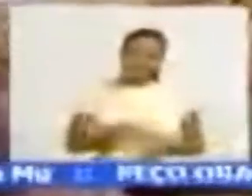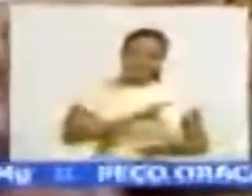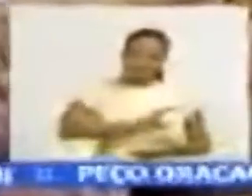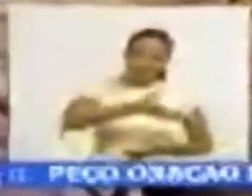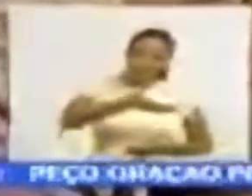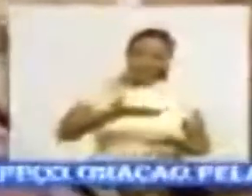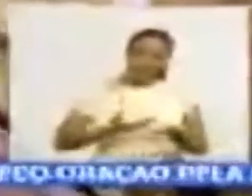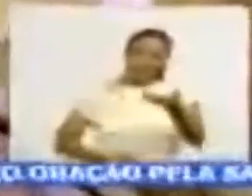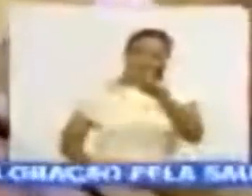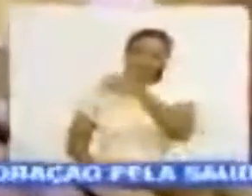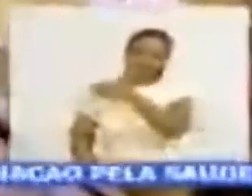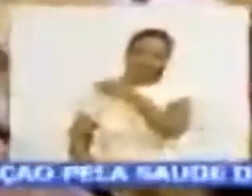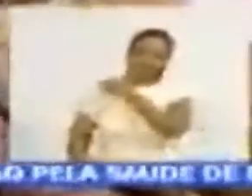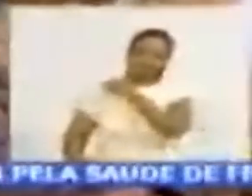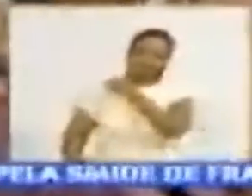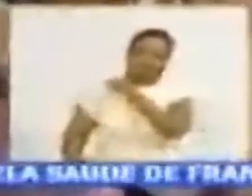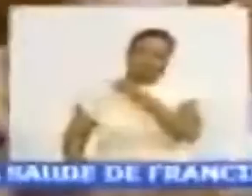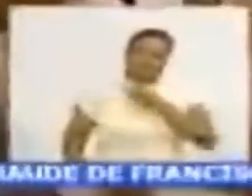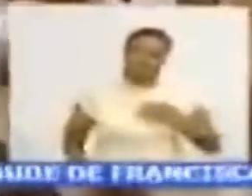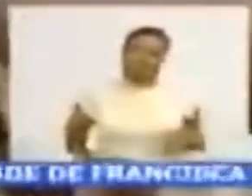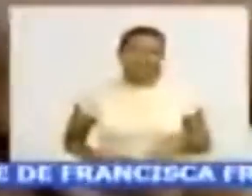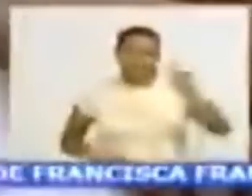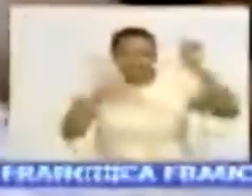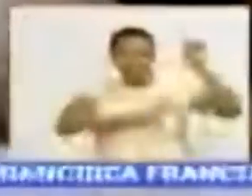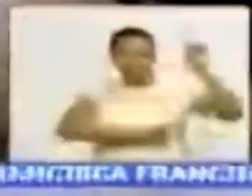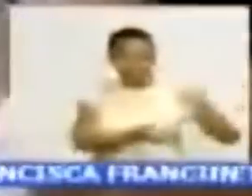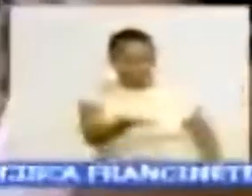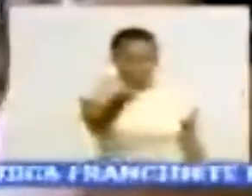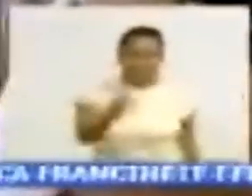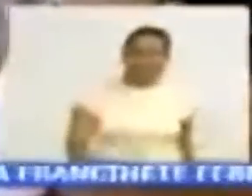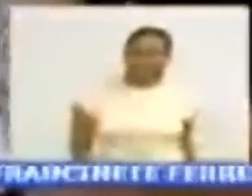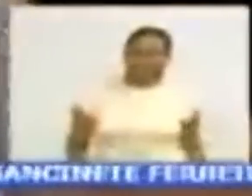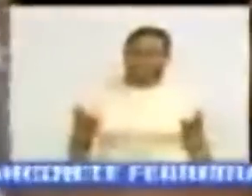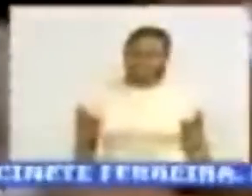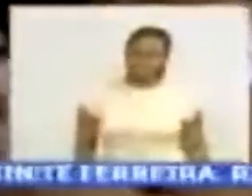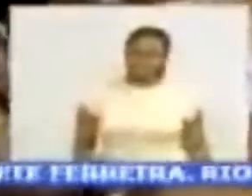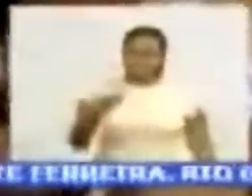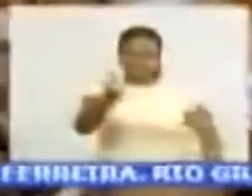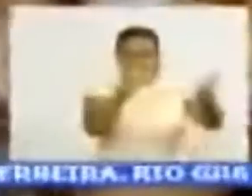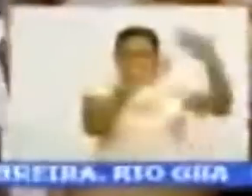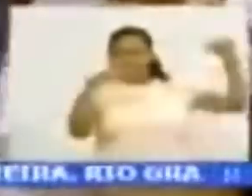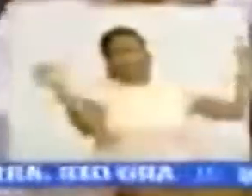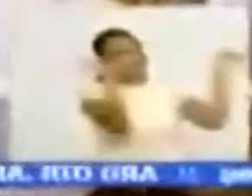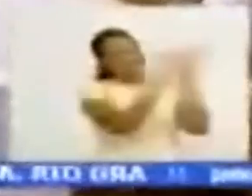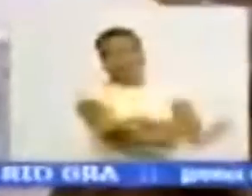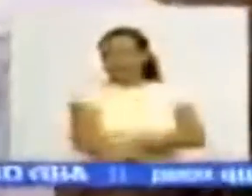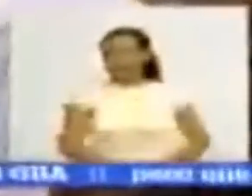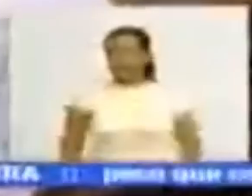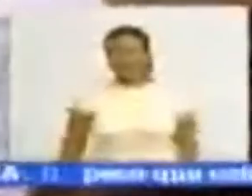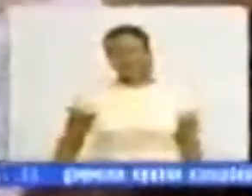Coragem, meu querido. A misericórdia é para você. Joga o seu passado fora.